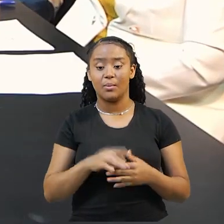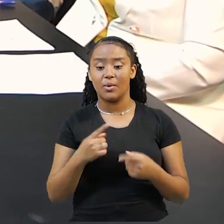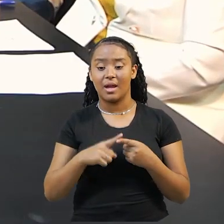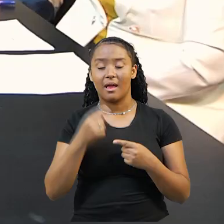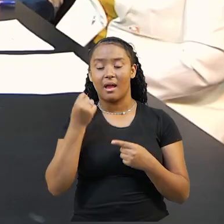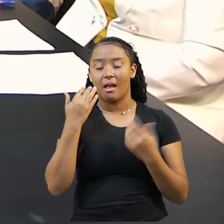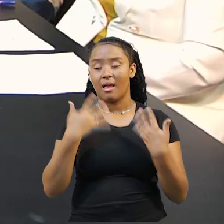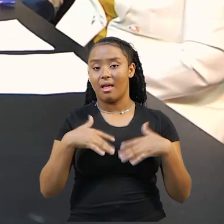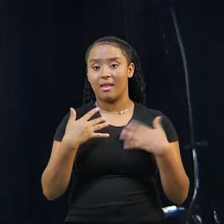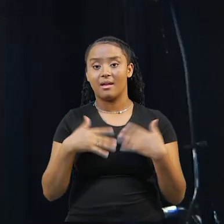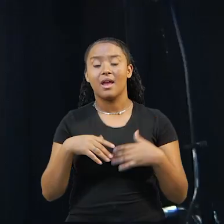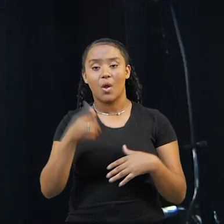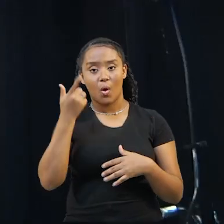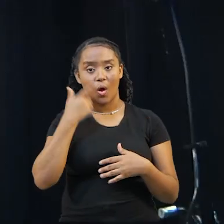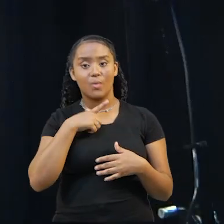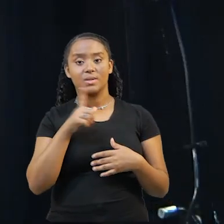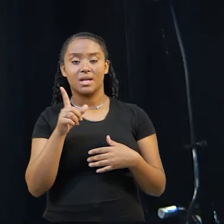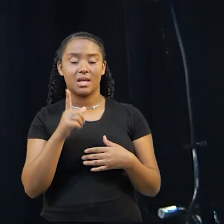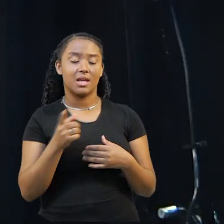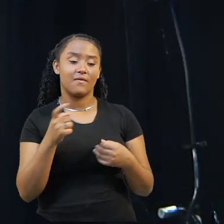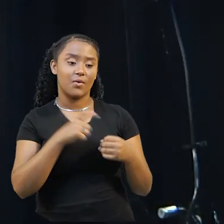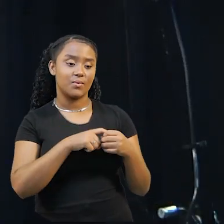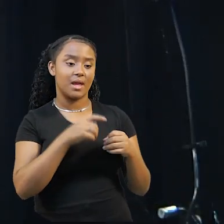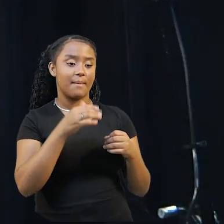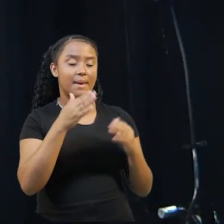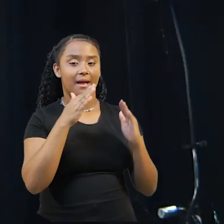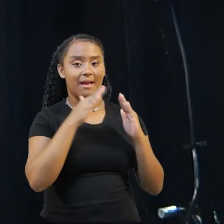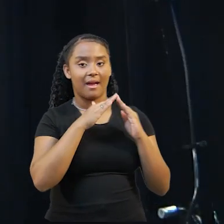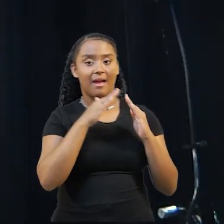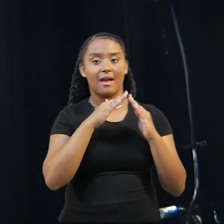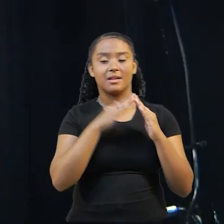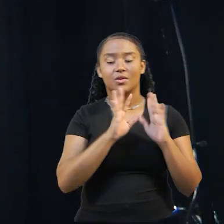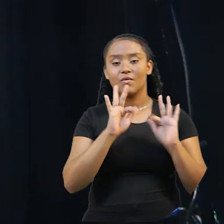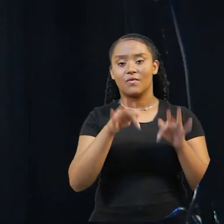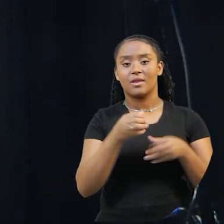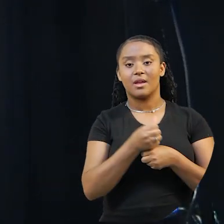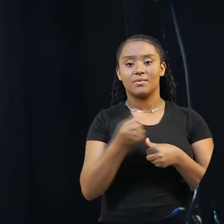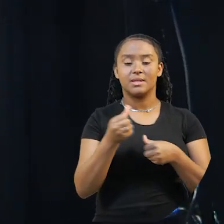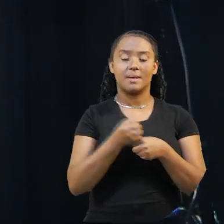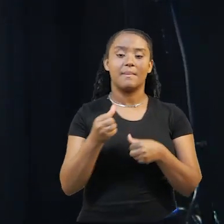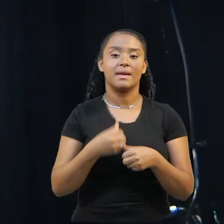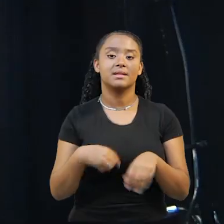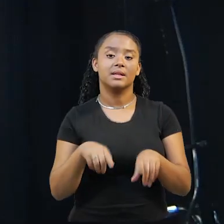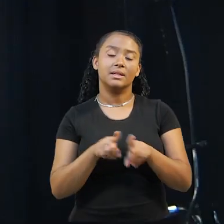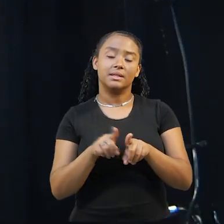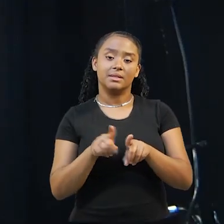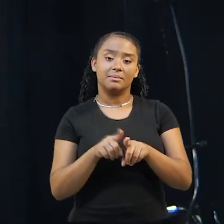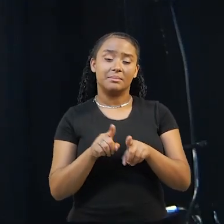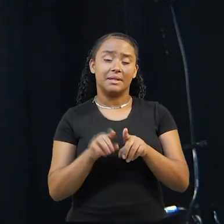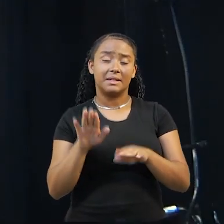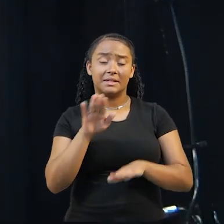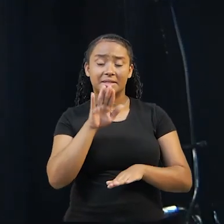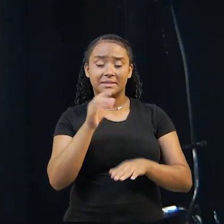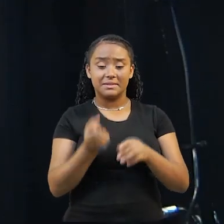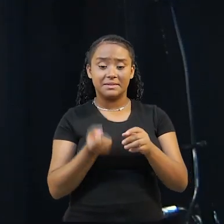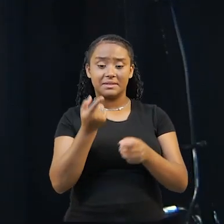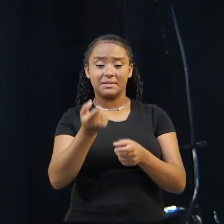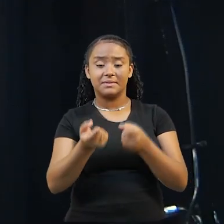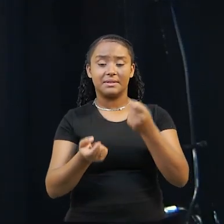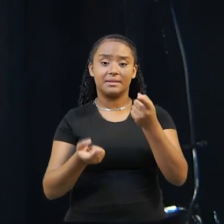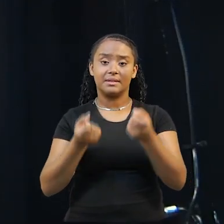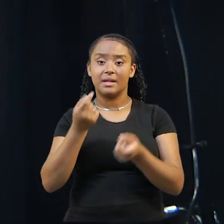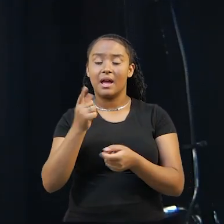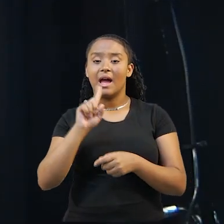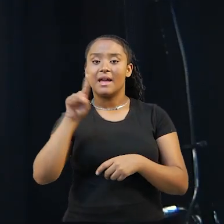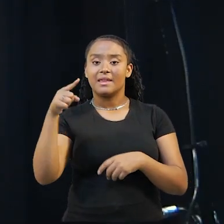caras. Eu conseguia ir em casa final de semestre e eventualmente no meio depois foram criados